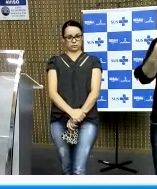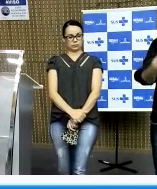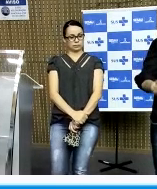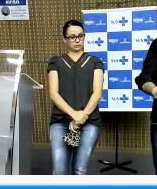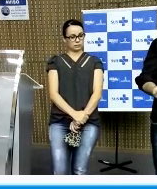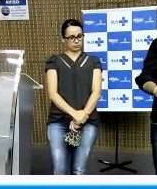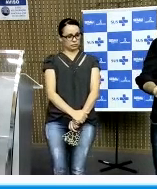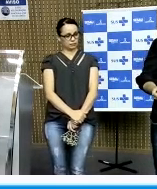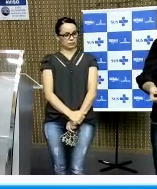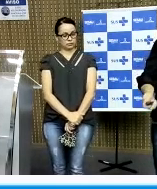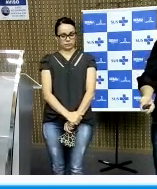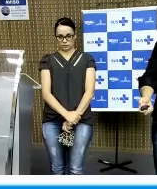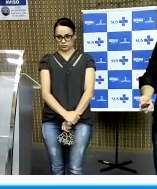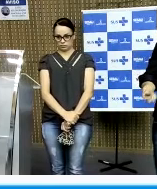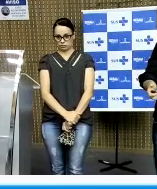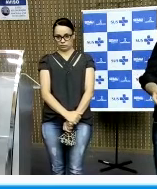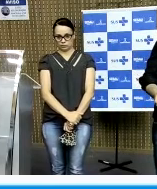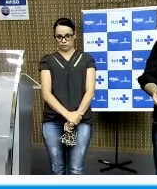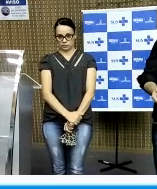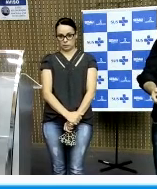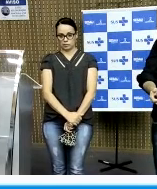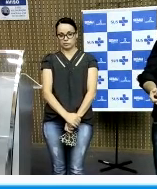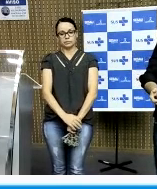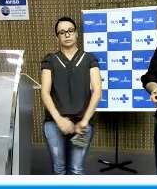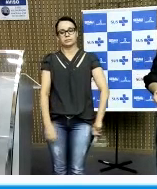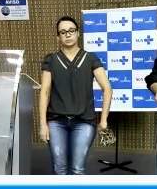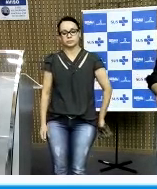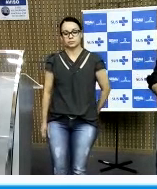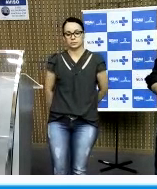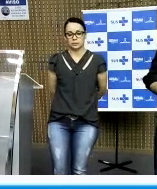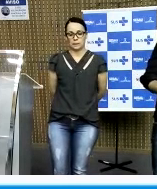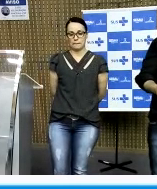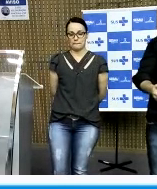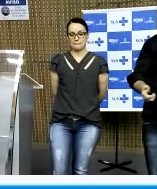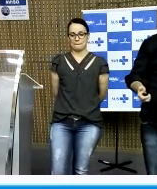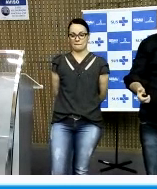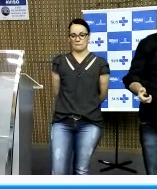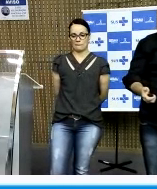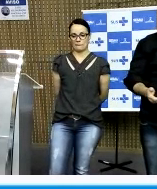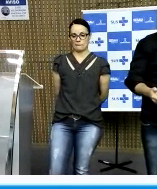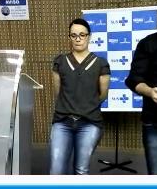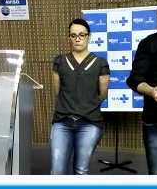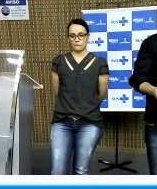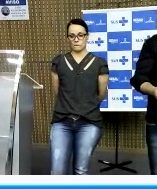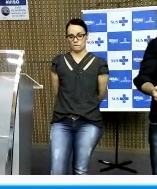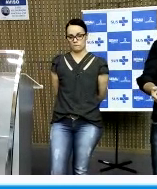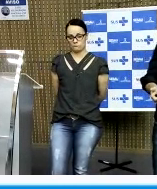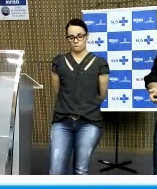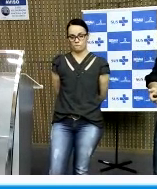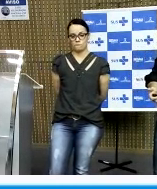documentação ou de qualquer outra burocracia. A saúde do adolescente, de 11 a 19 anos, a nossa população